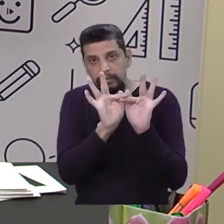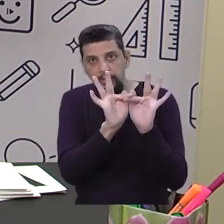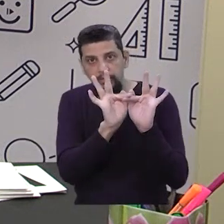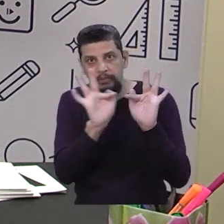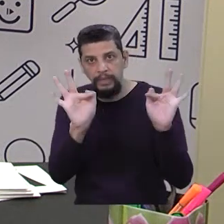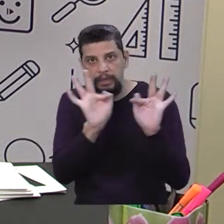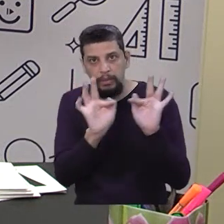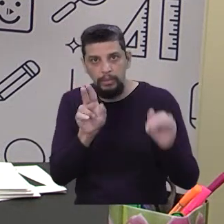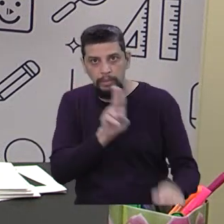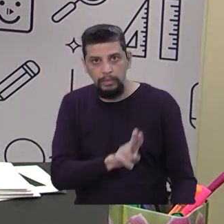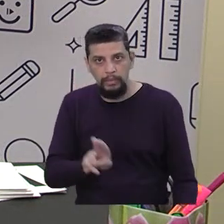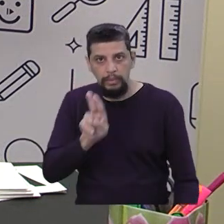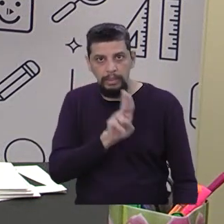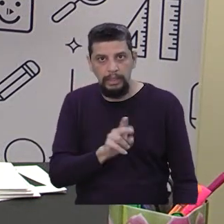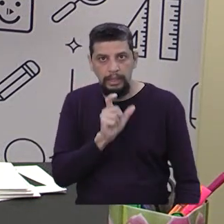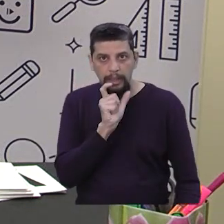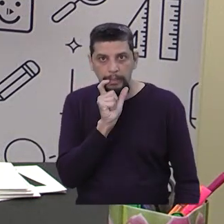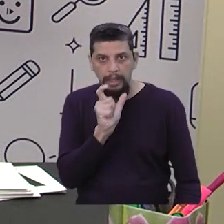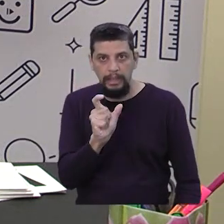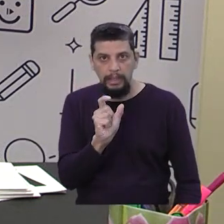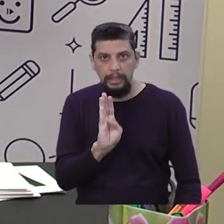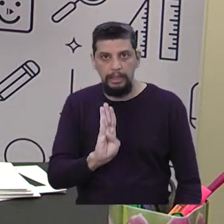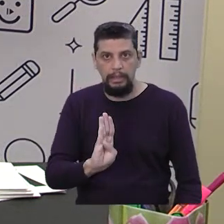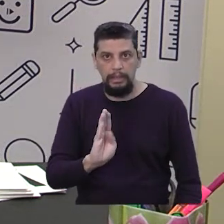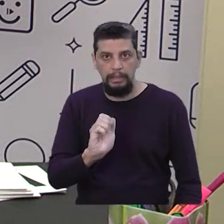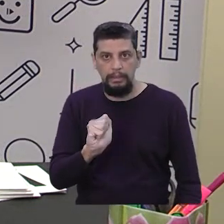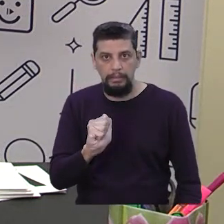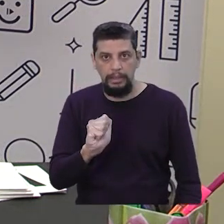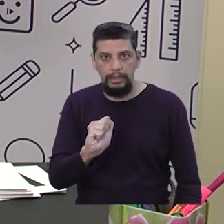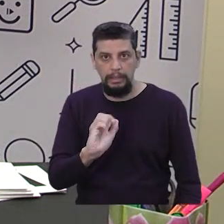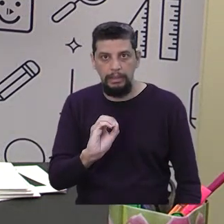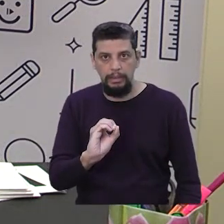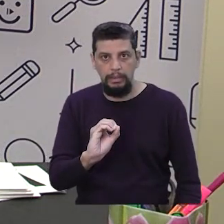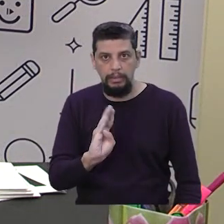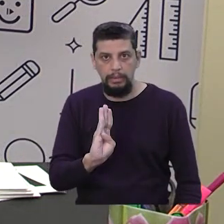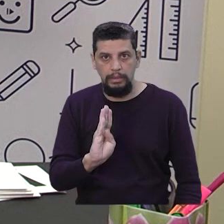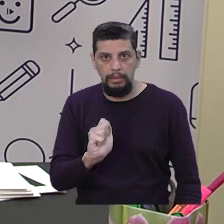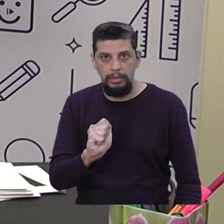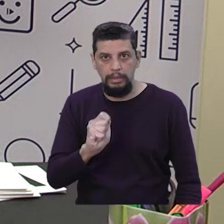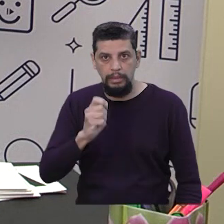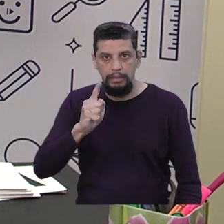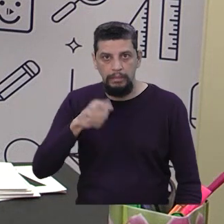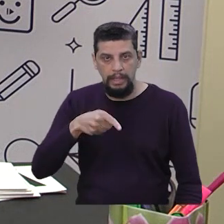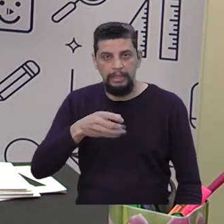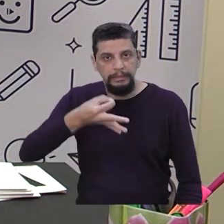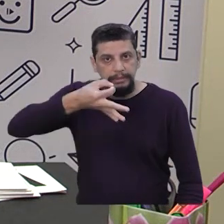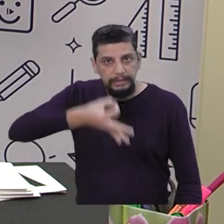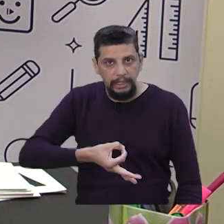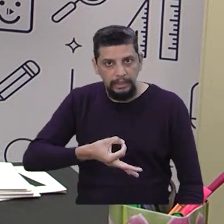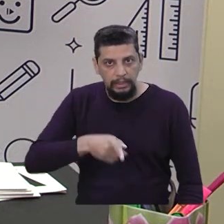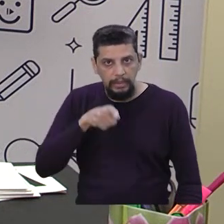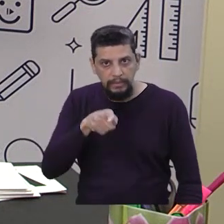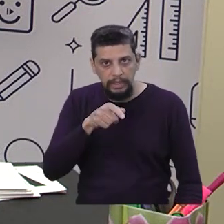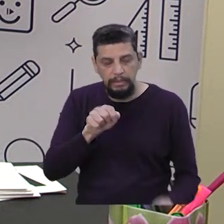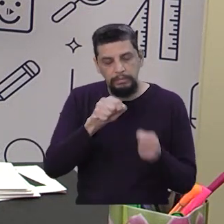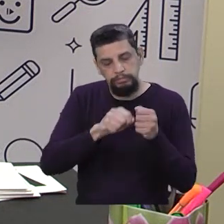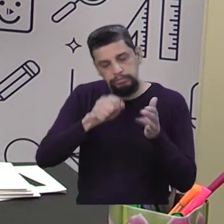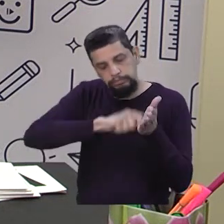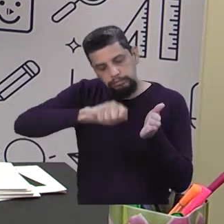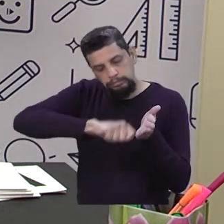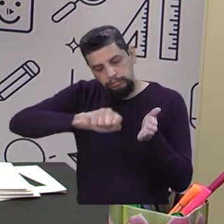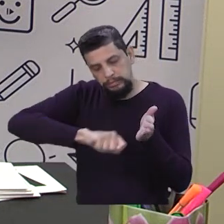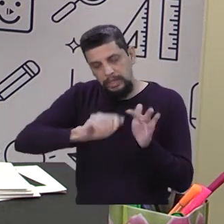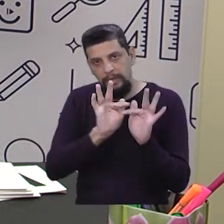frase utilizando a palavra baobá, certo? Então você tem que escrever